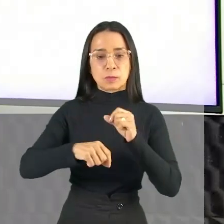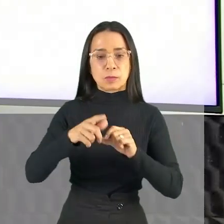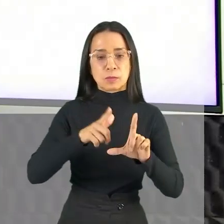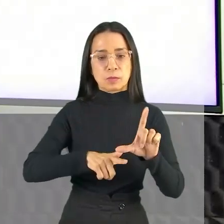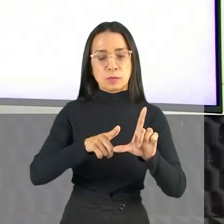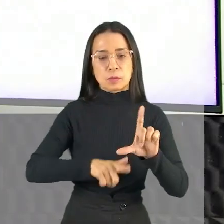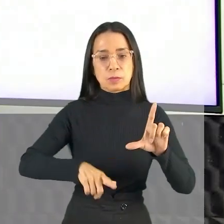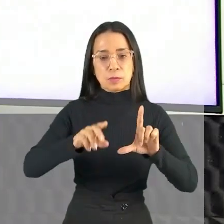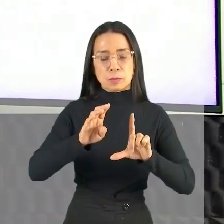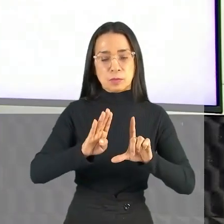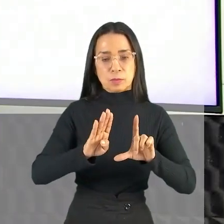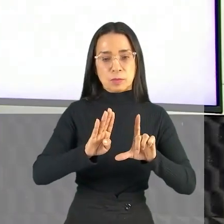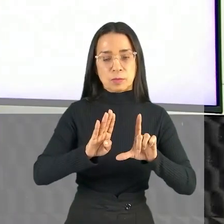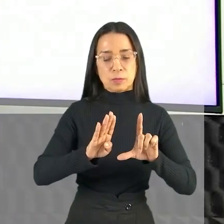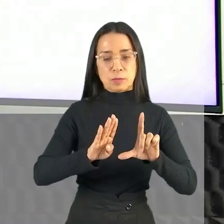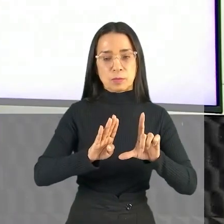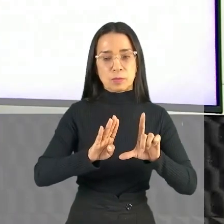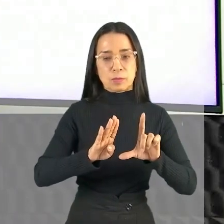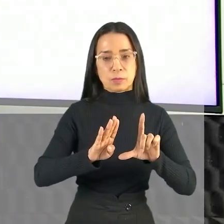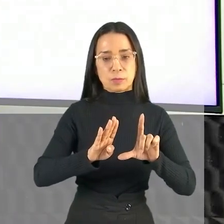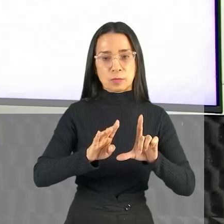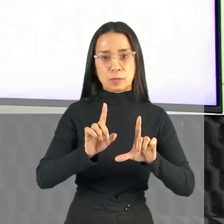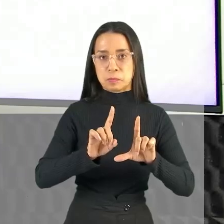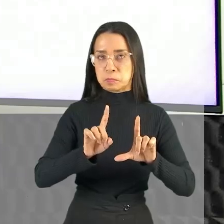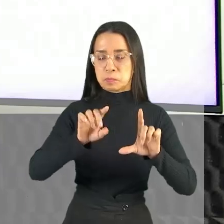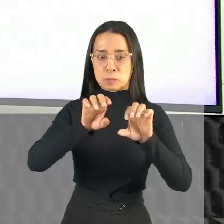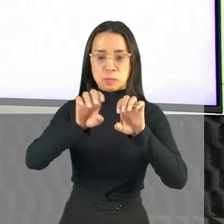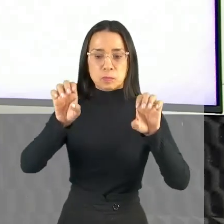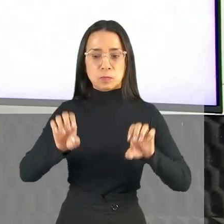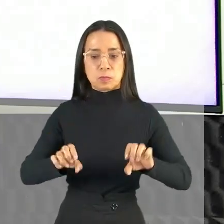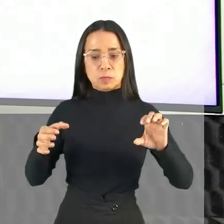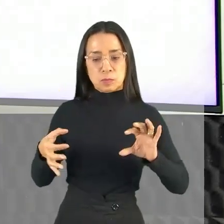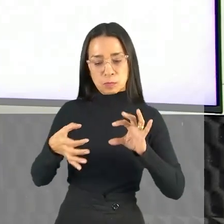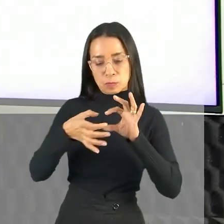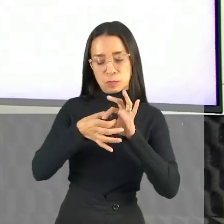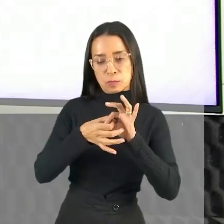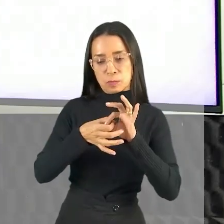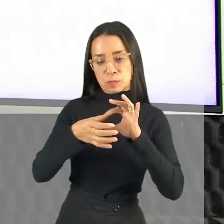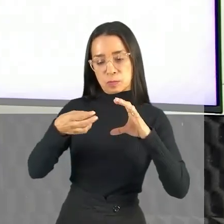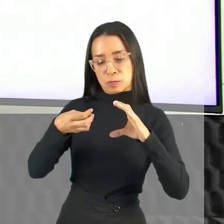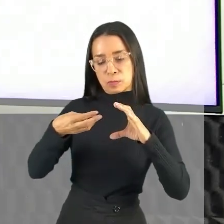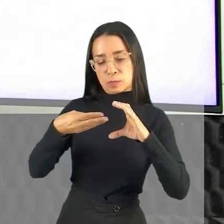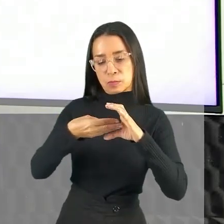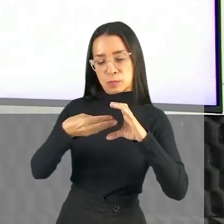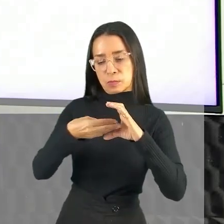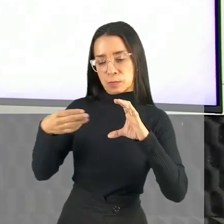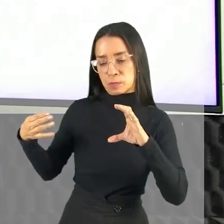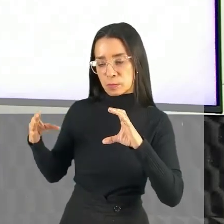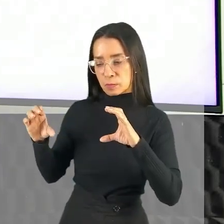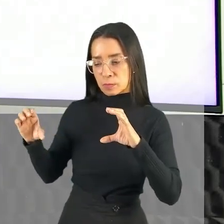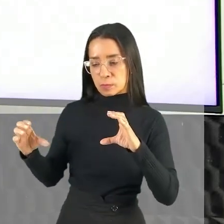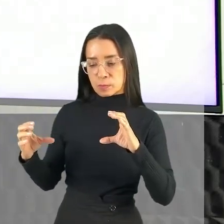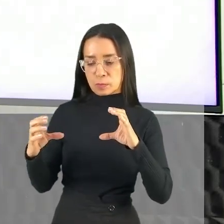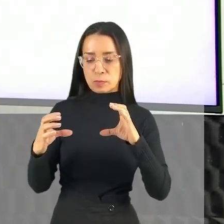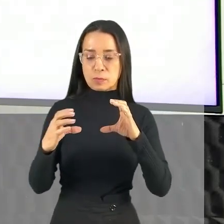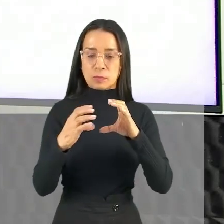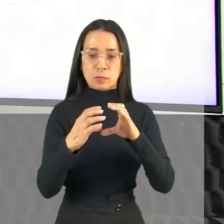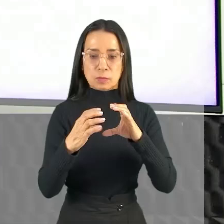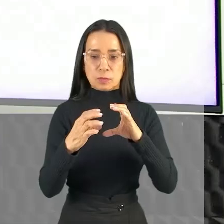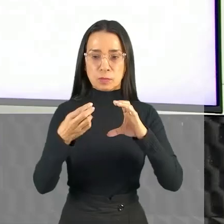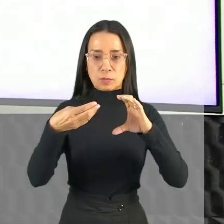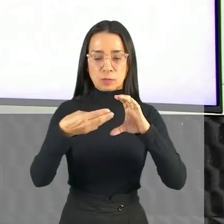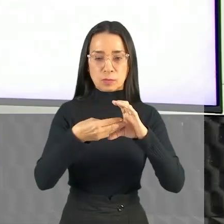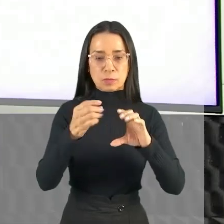Interdigitação são estruturas que conectam uma célula a outra, né?